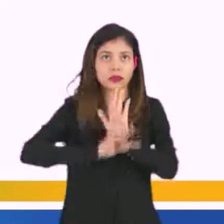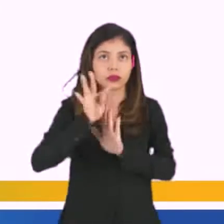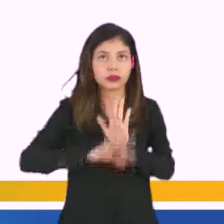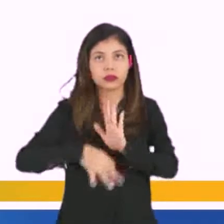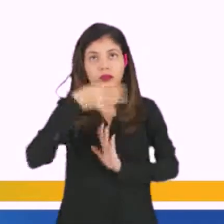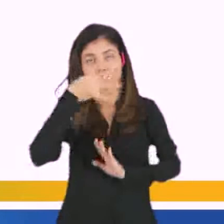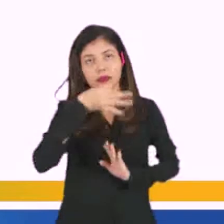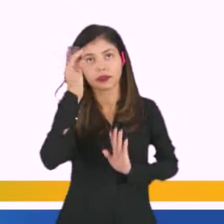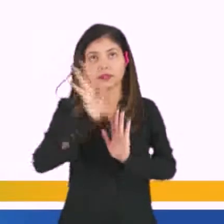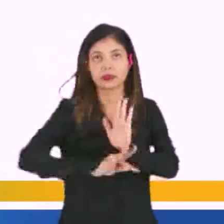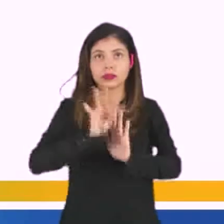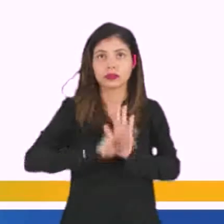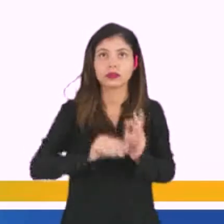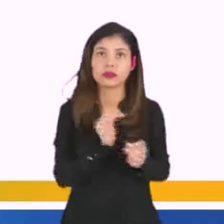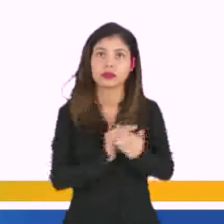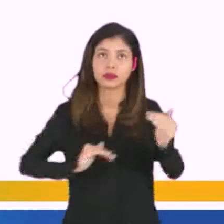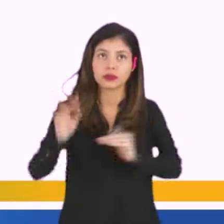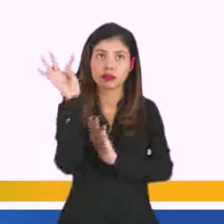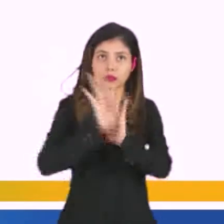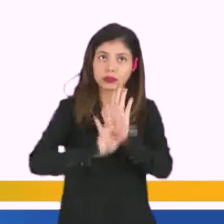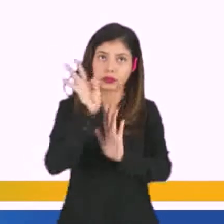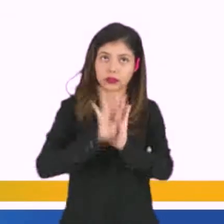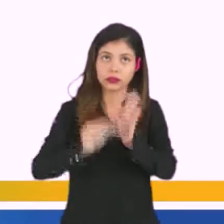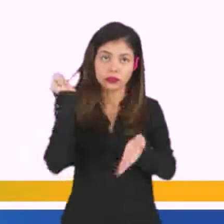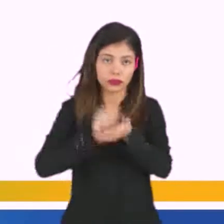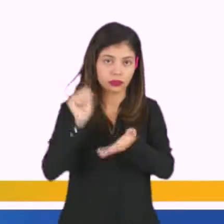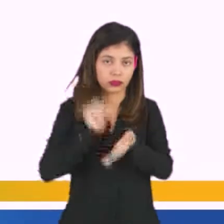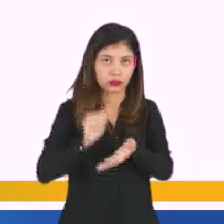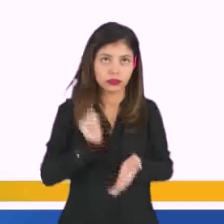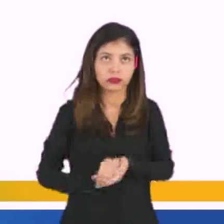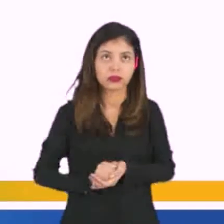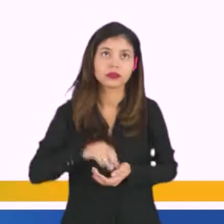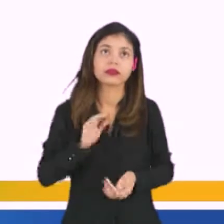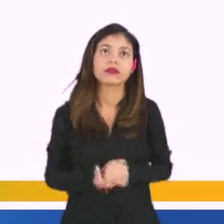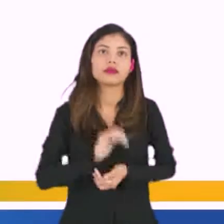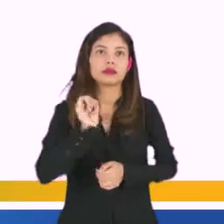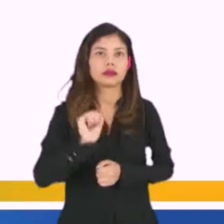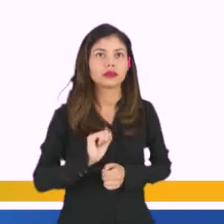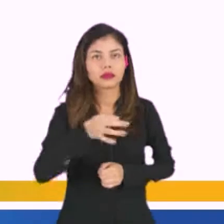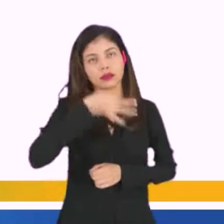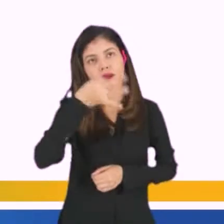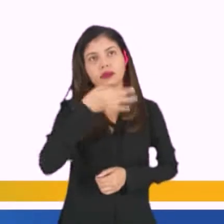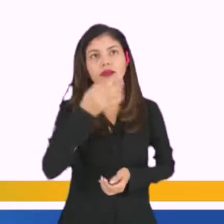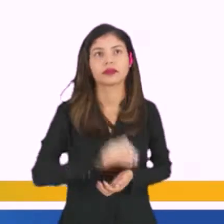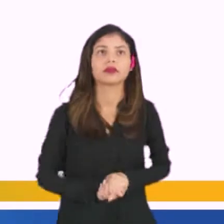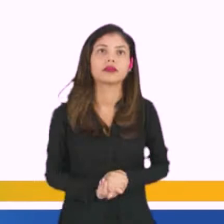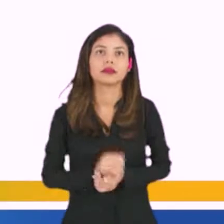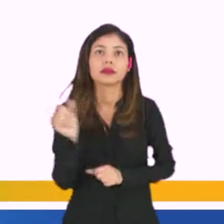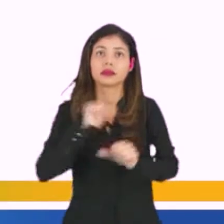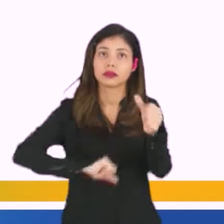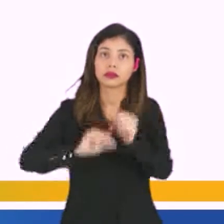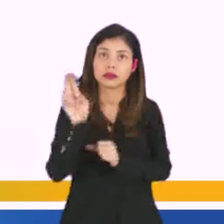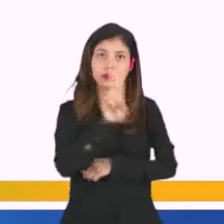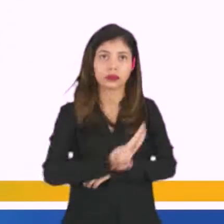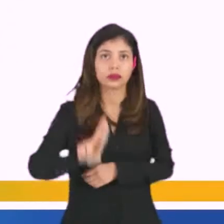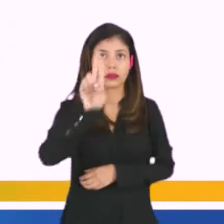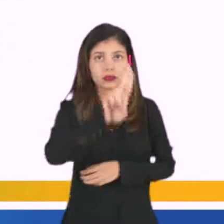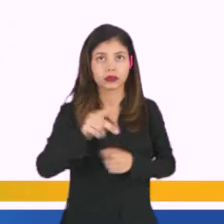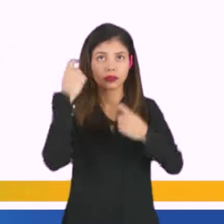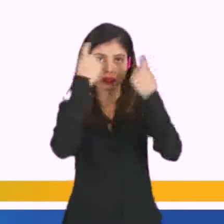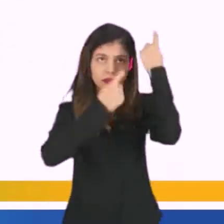de textos opinativos, sobretudo dos textos dissertativos e argumentativos. Ao contrário